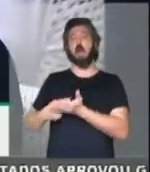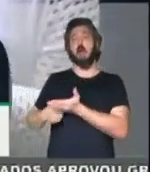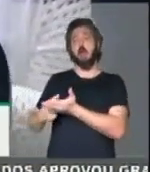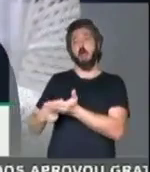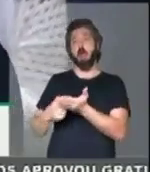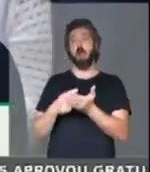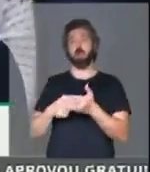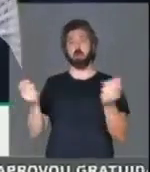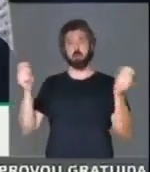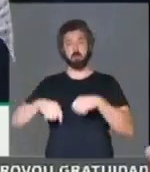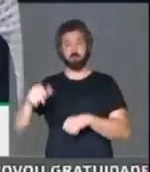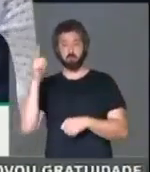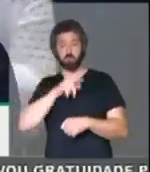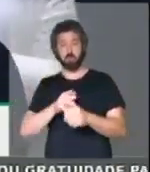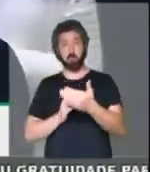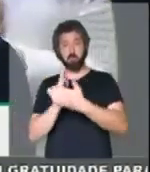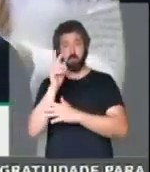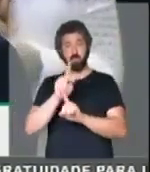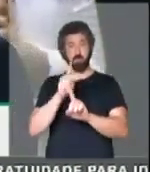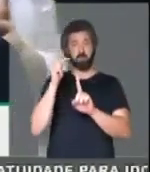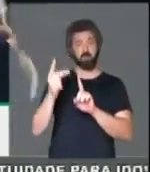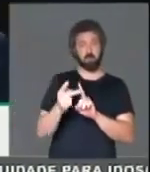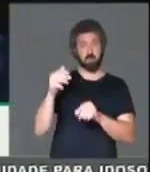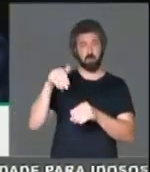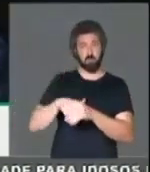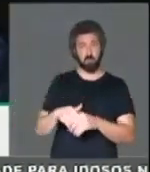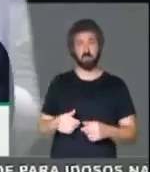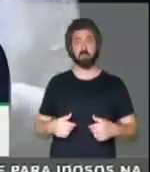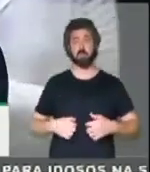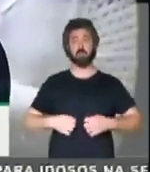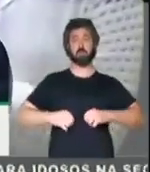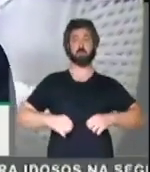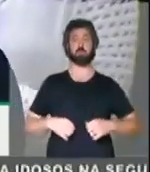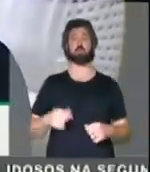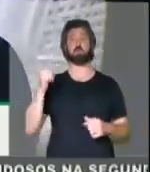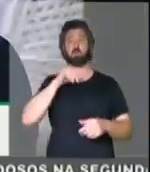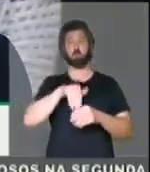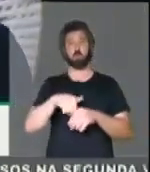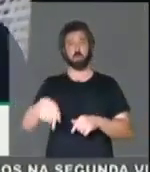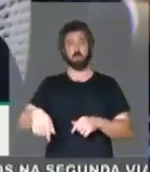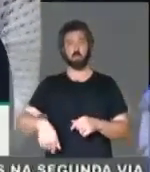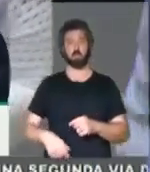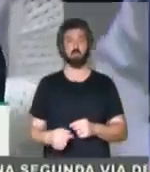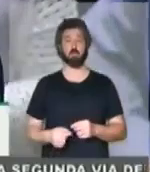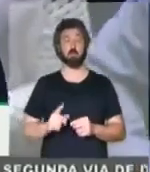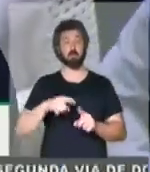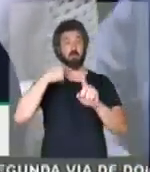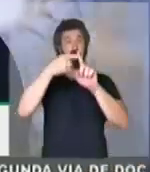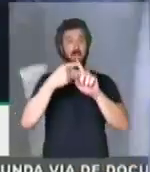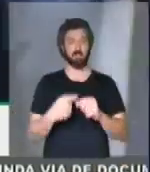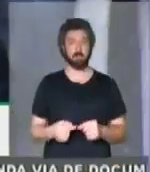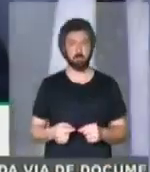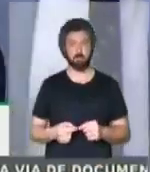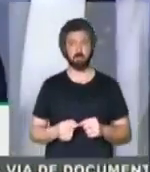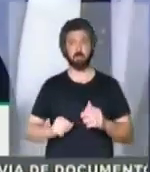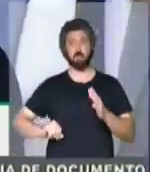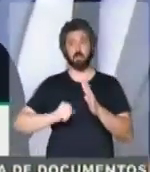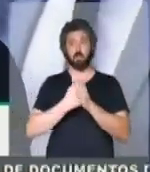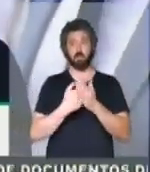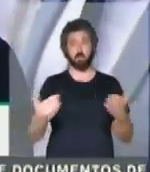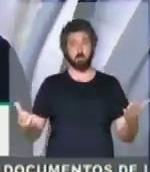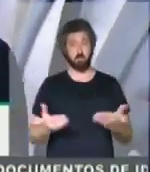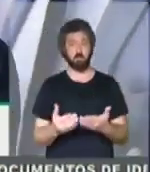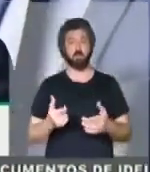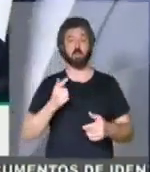acerto que possibilitou a aprovação da reforma da previdência seja votado aqui e mais do que isso a